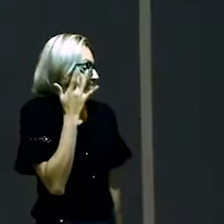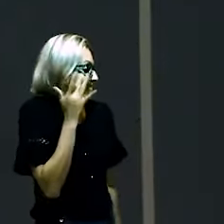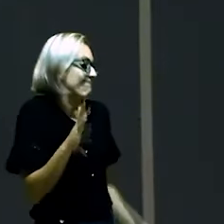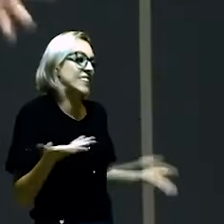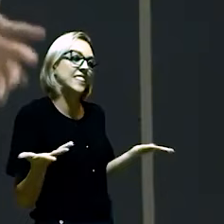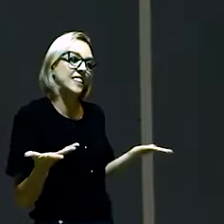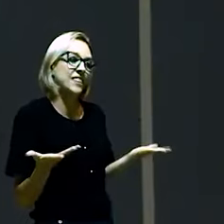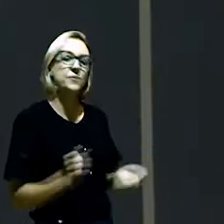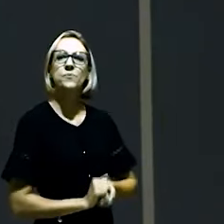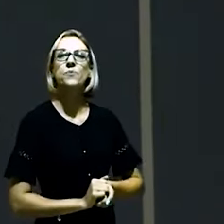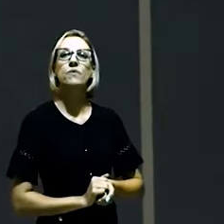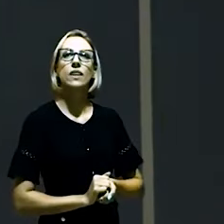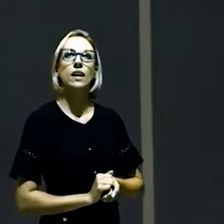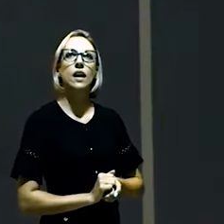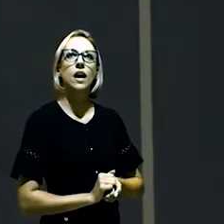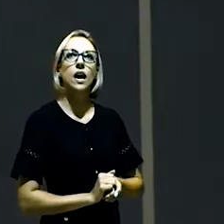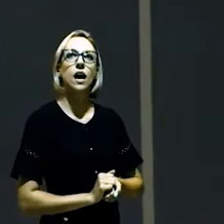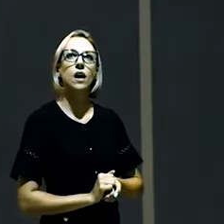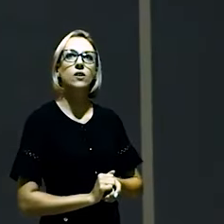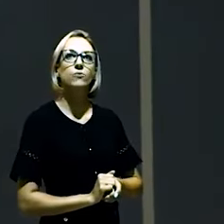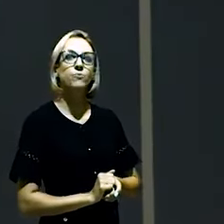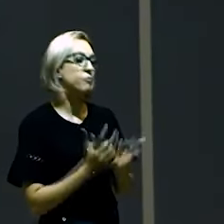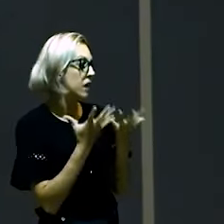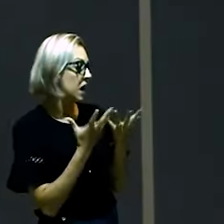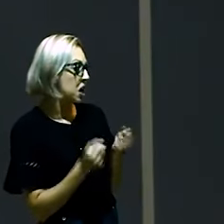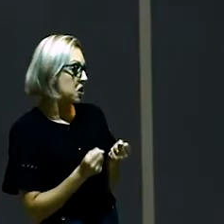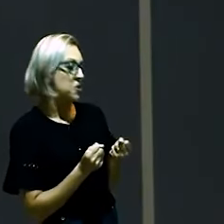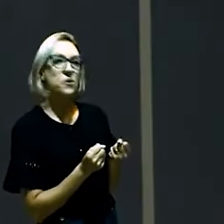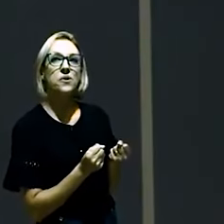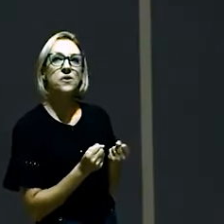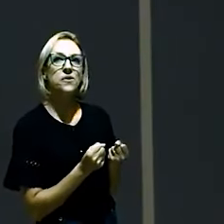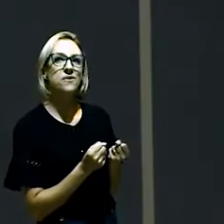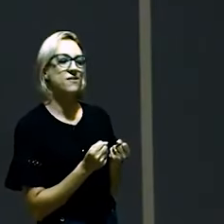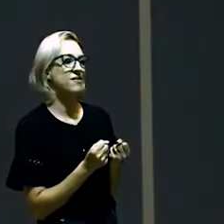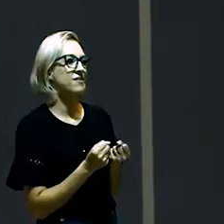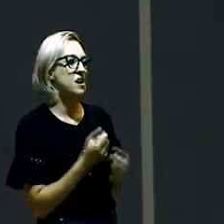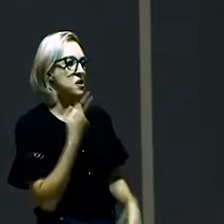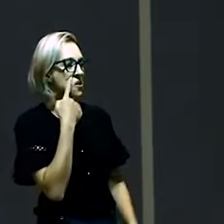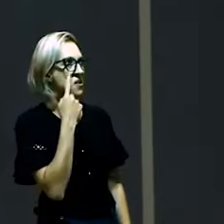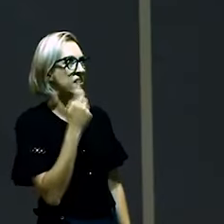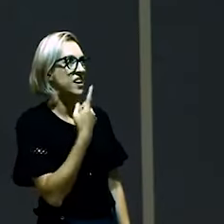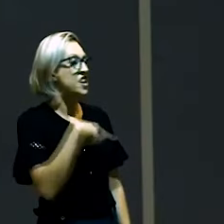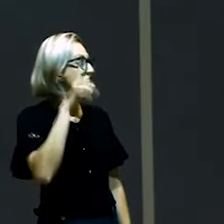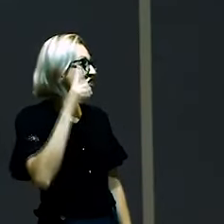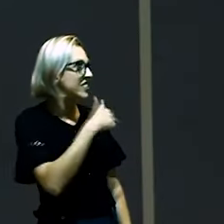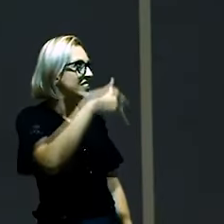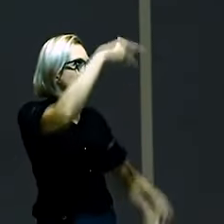Vamos fazer o seguinte, chegando lá no céu, a gente pergunta se ele está lá.